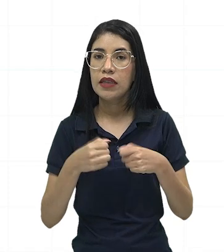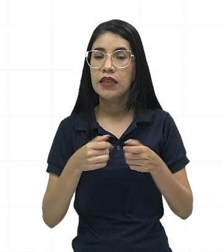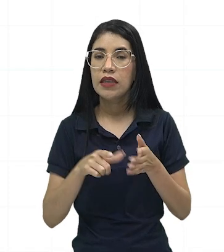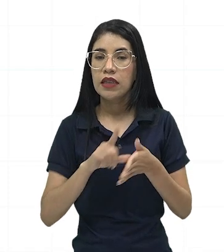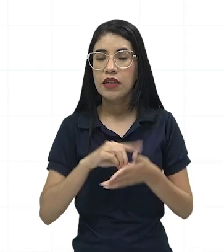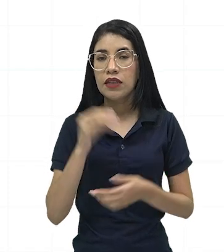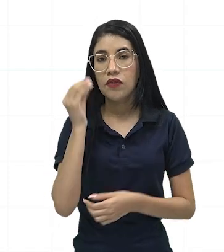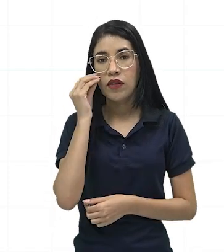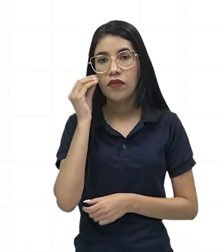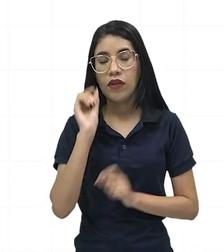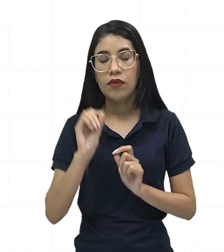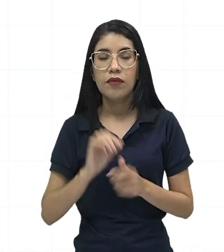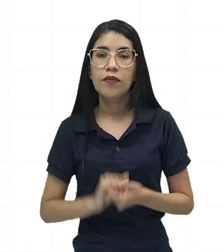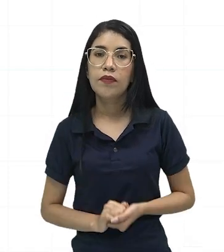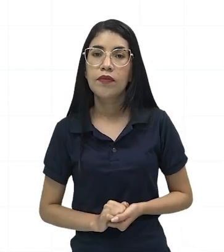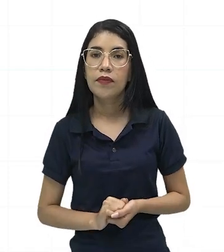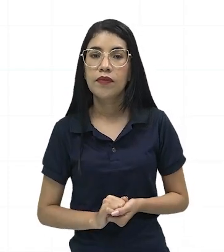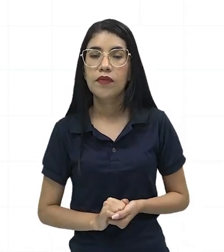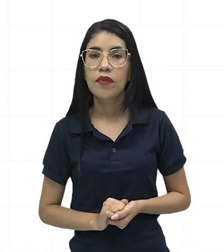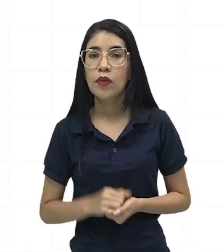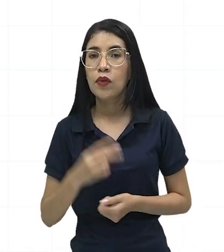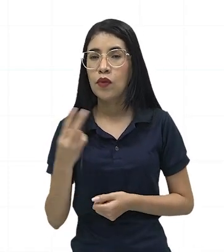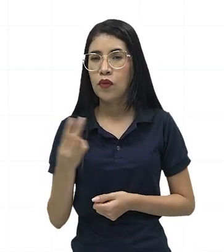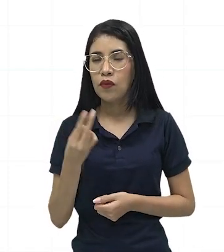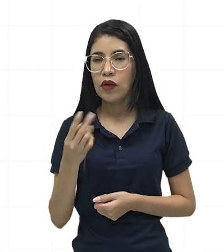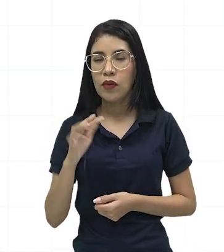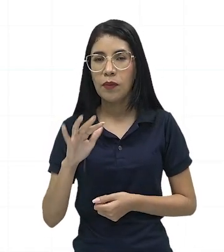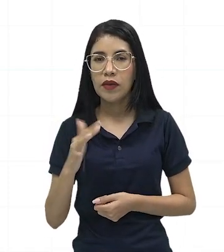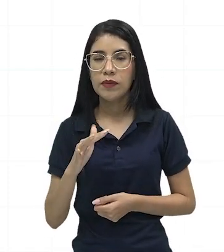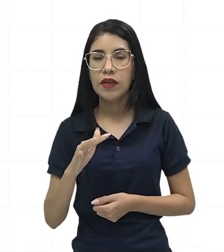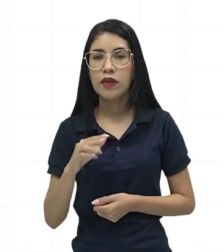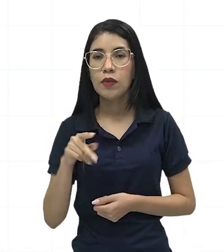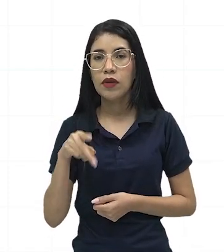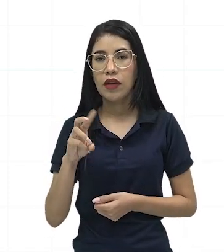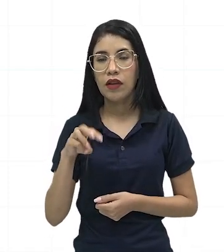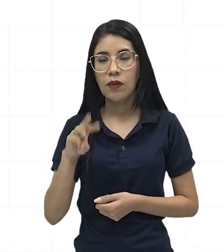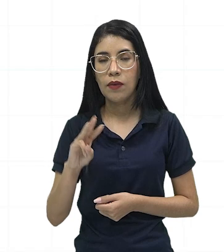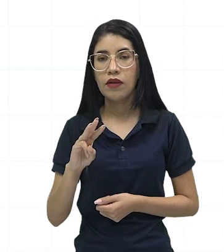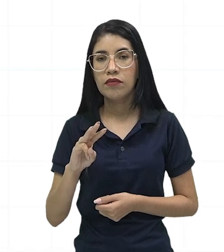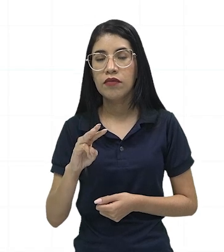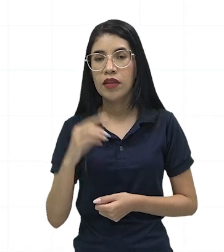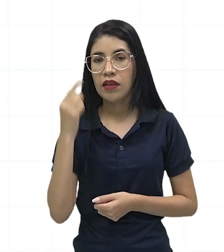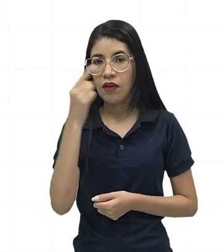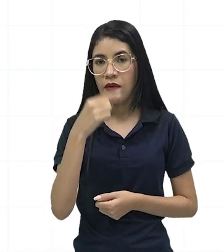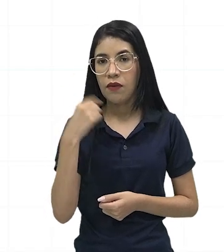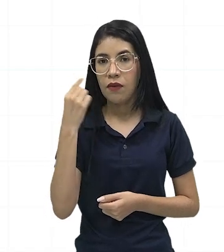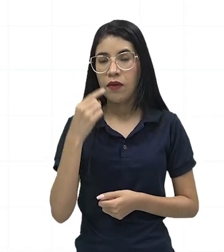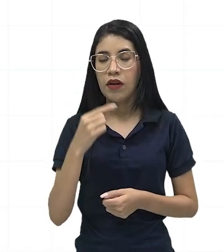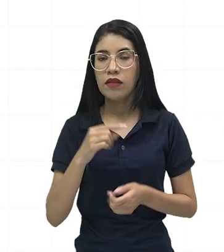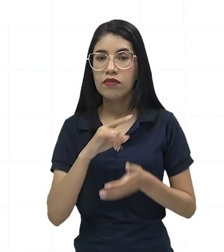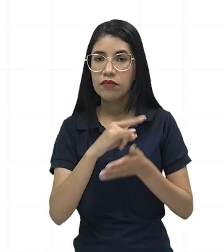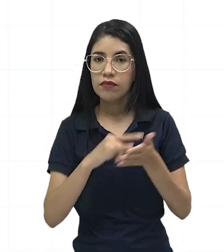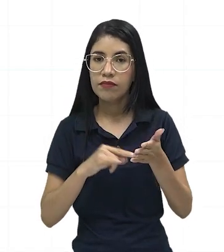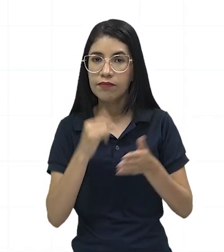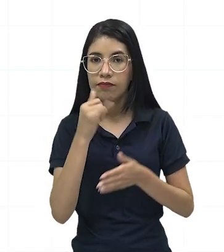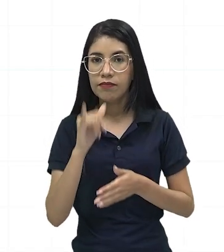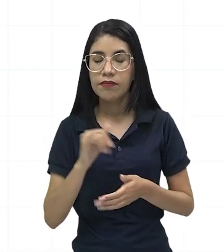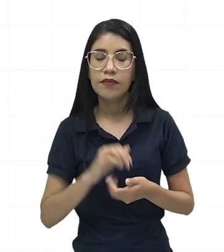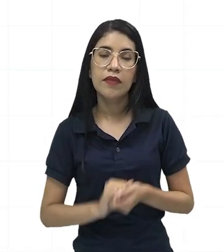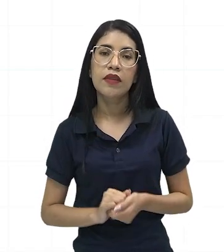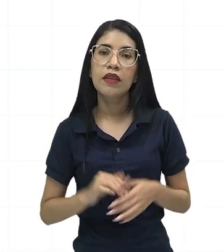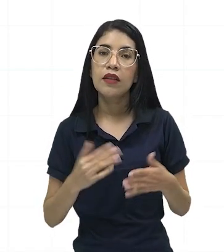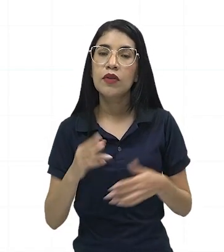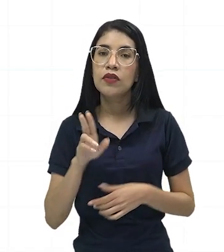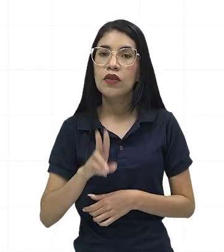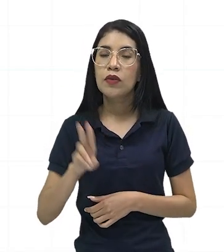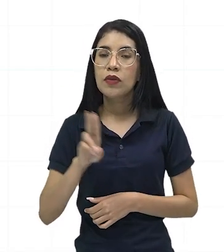verificar qual é a média do preço do quilowatt-hora em sua fatura de energia elétrica. E aqui vamos